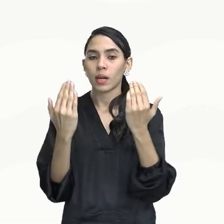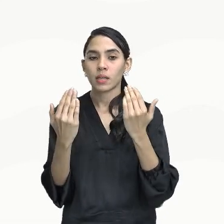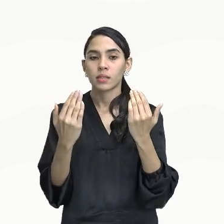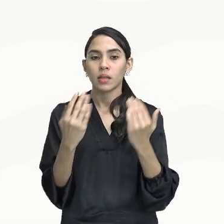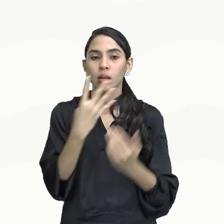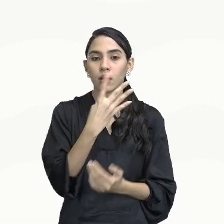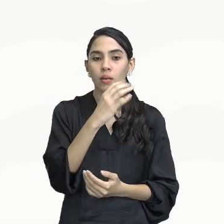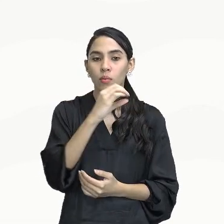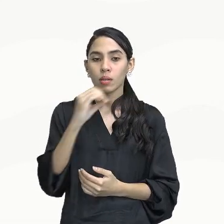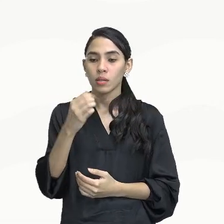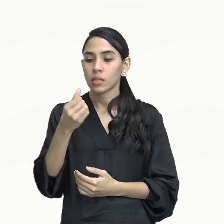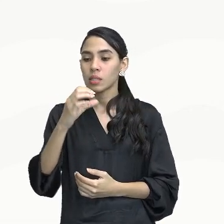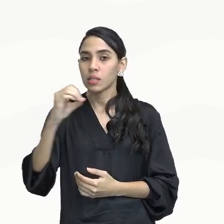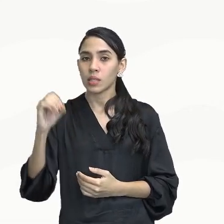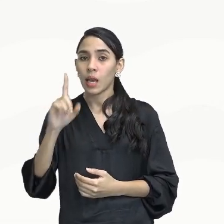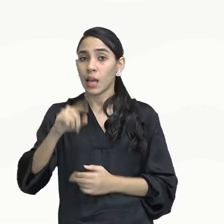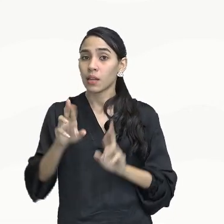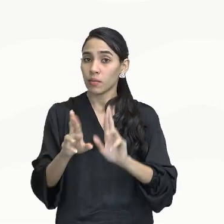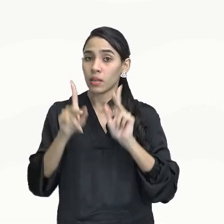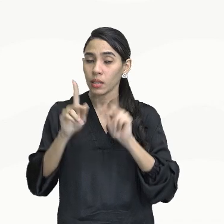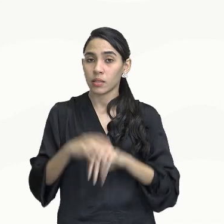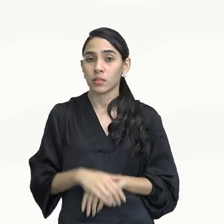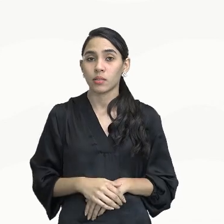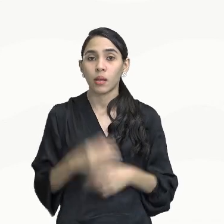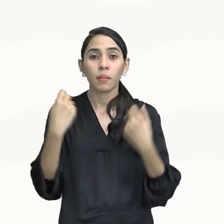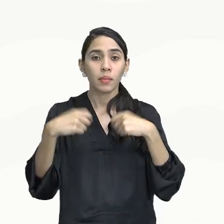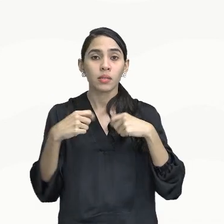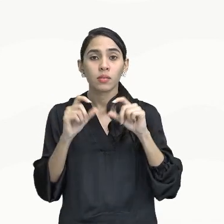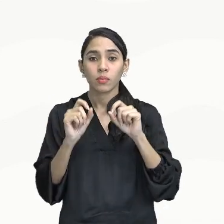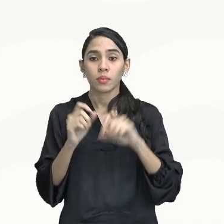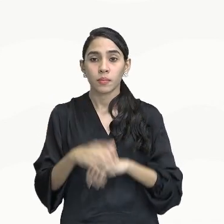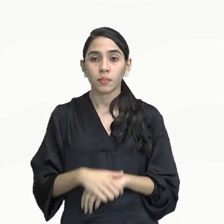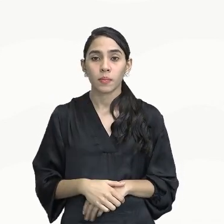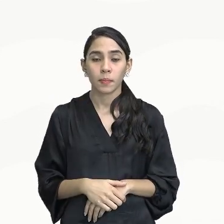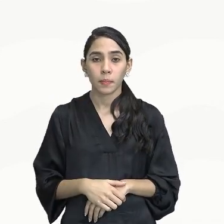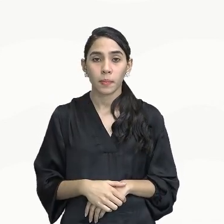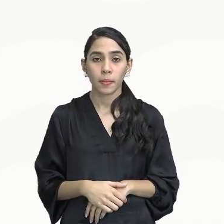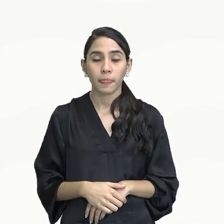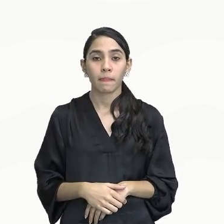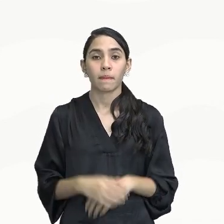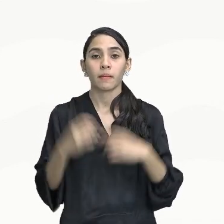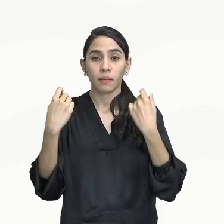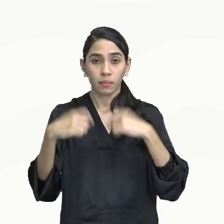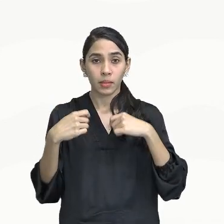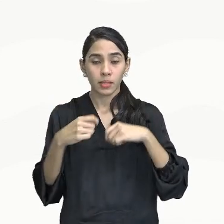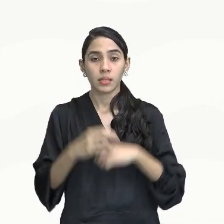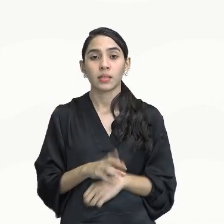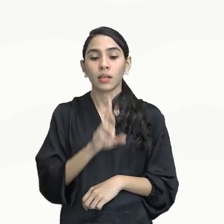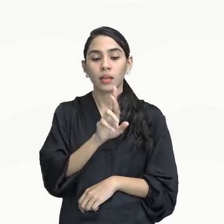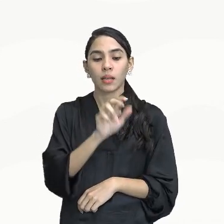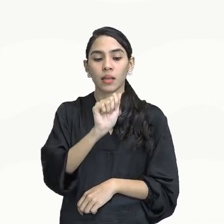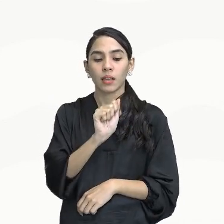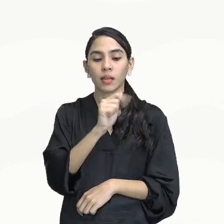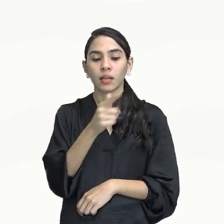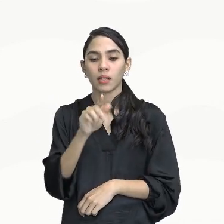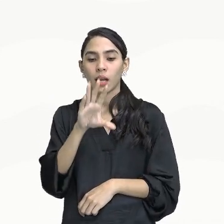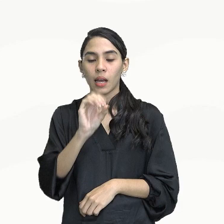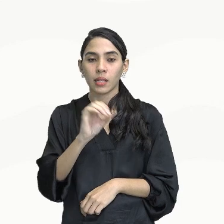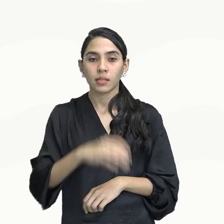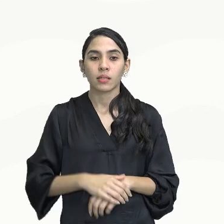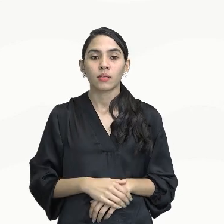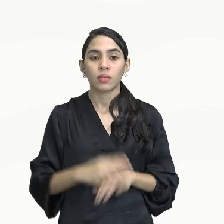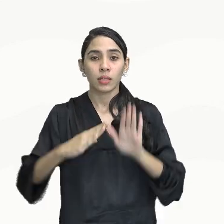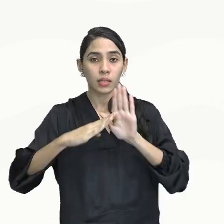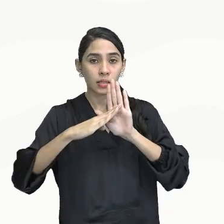são diferentes. E aí, o que a gente vai precisar fazer? A gente vai precisar fazer a razão entre o crescimento